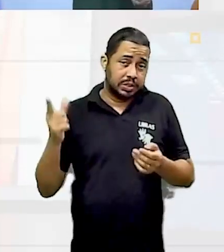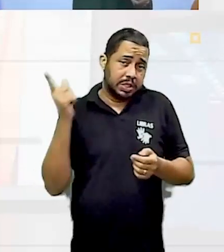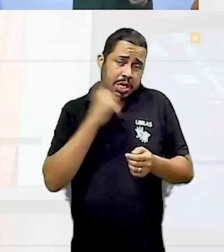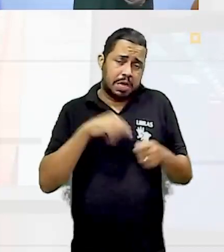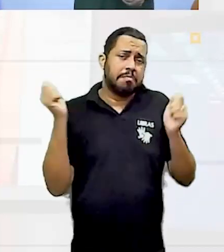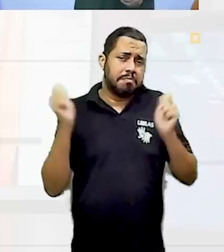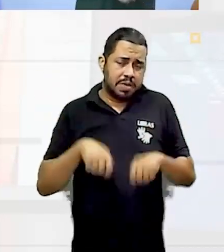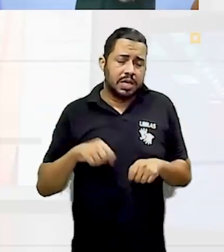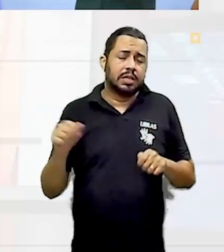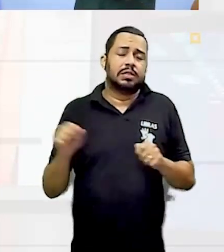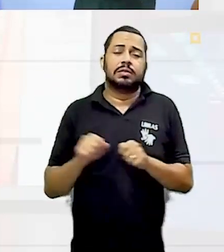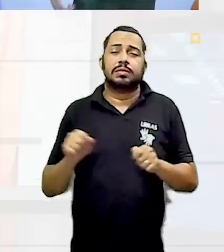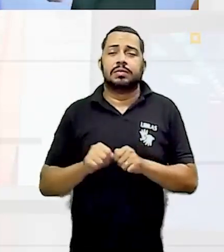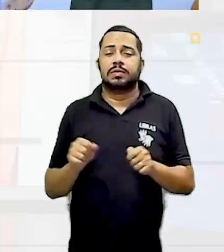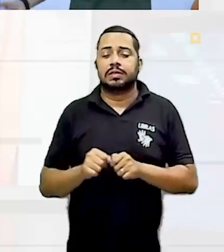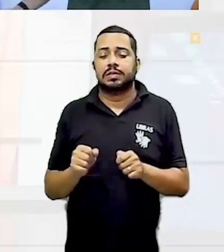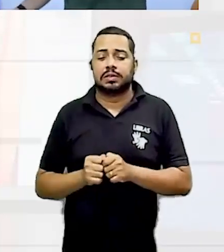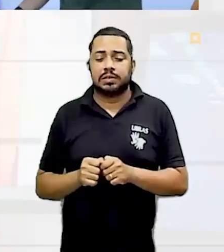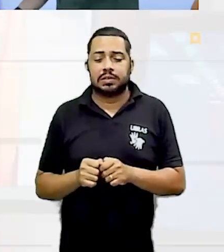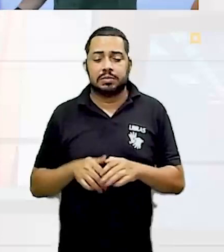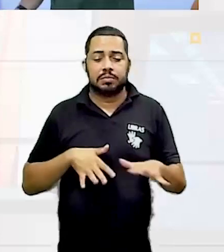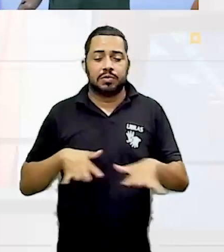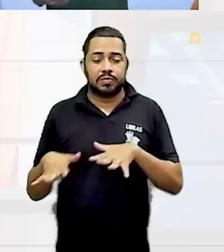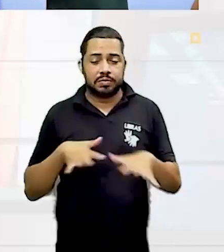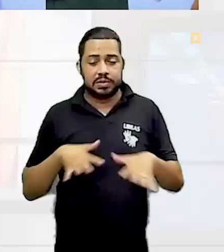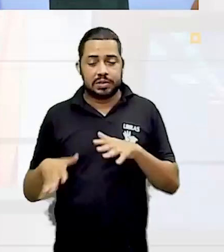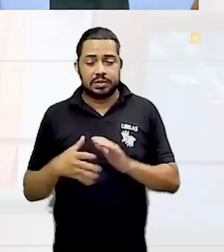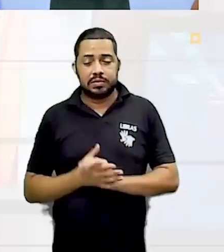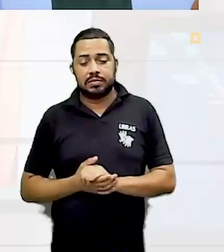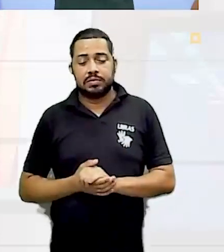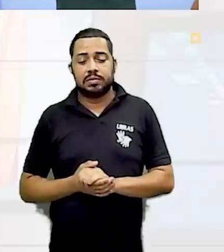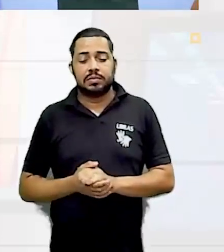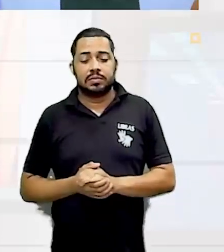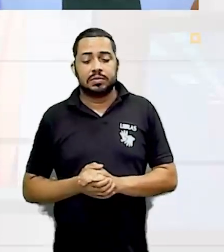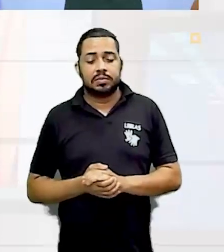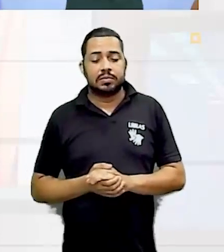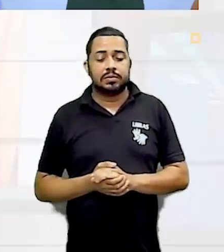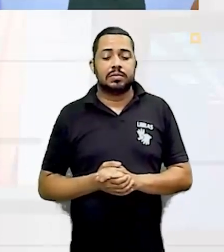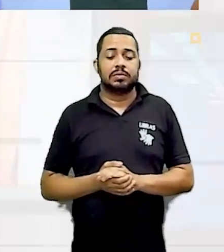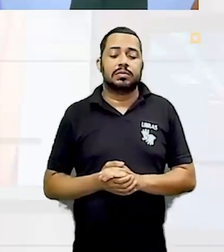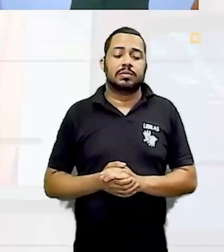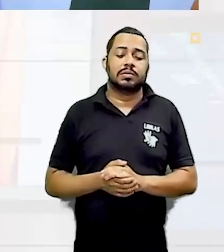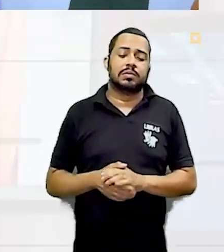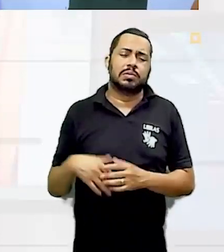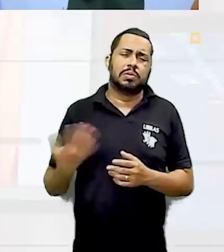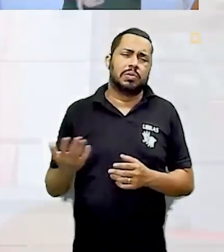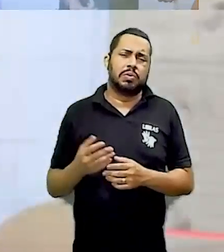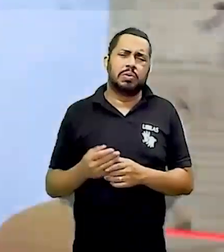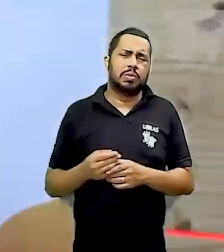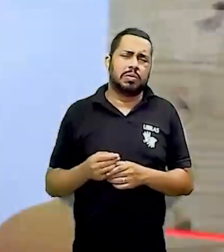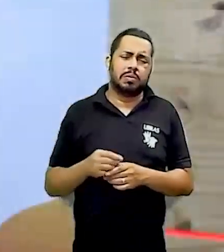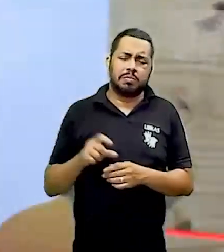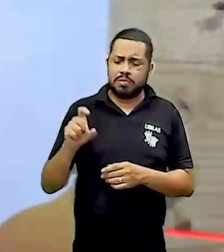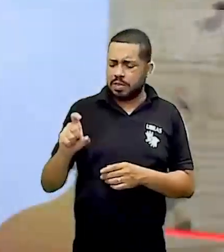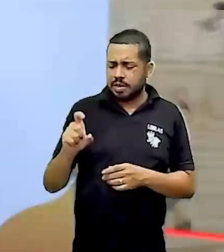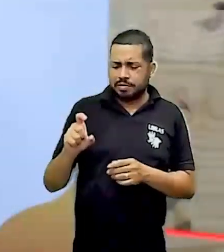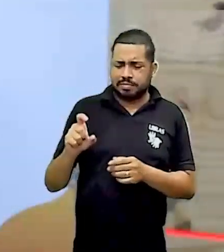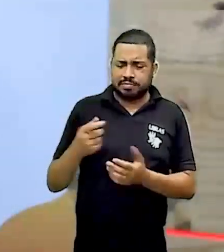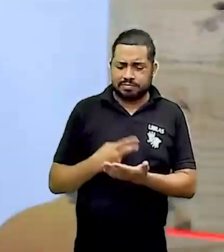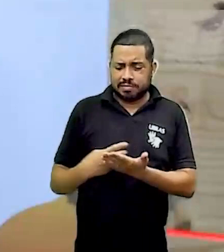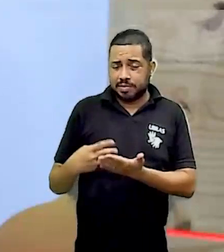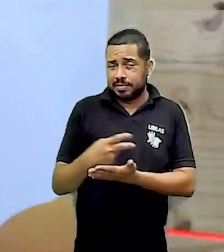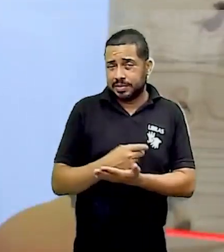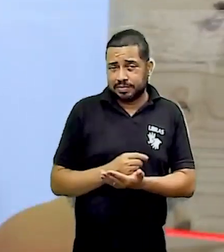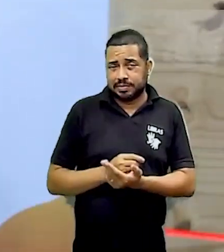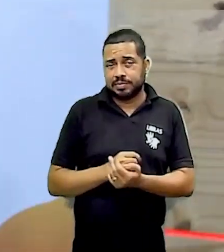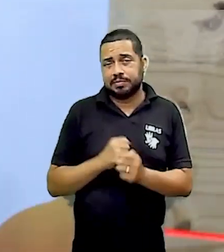de fazer essa ilusão de movimento, tanto com bonecos de palito mesmo, no papel, que